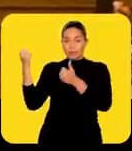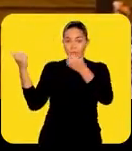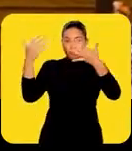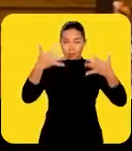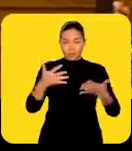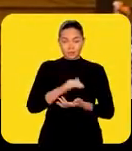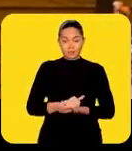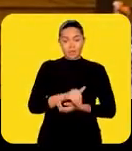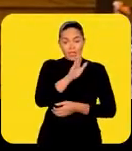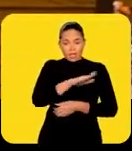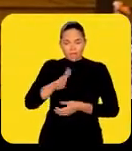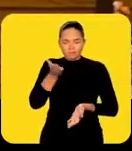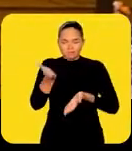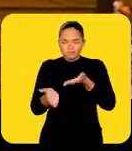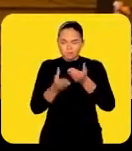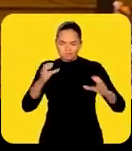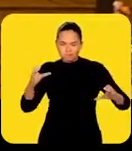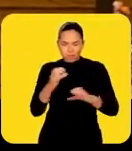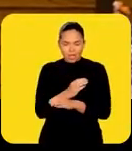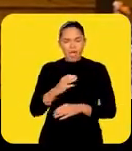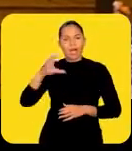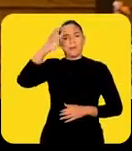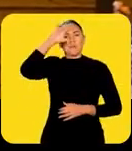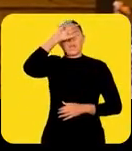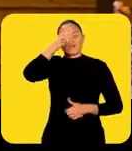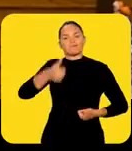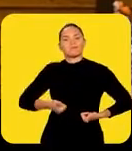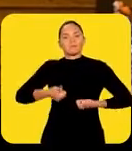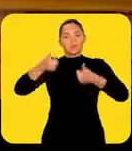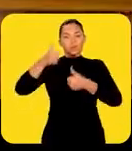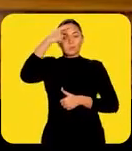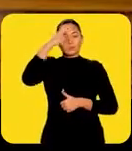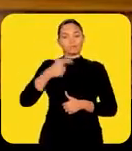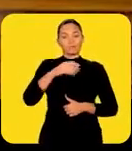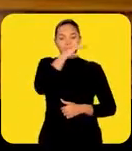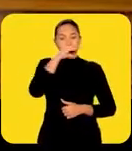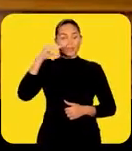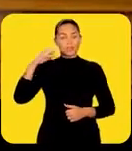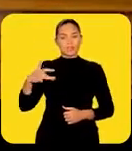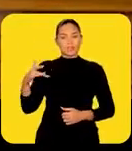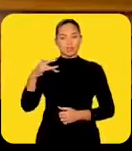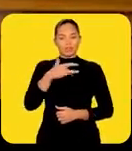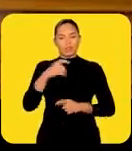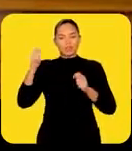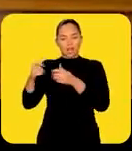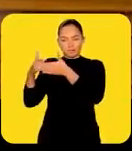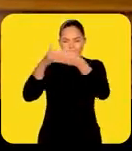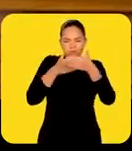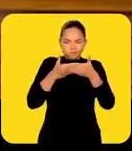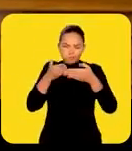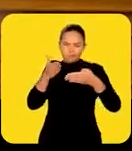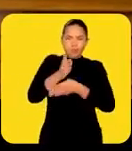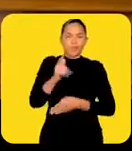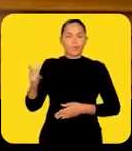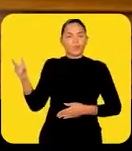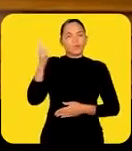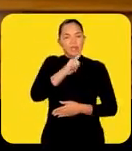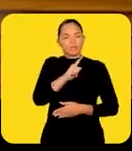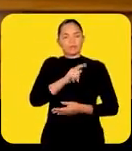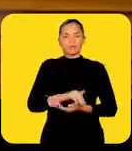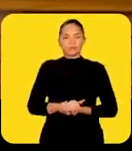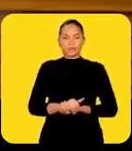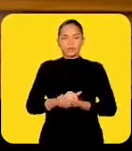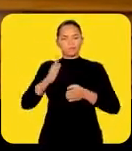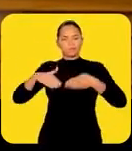ciência explica isso. A criança bem cuidada aprende melhor e se torna um adulto mais saudável, com mais capacidade